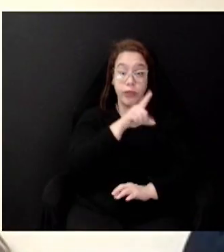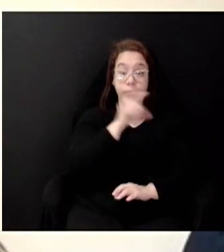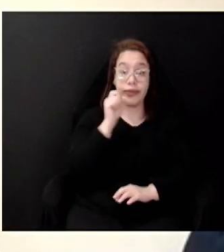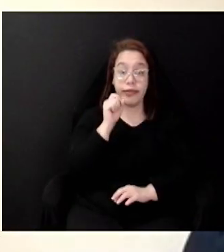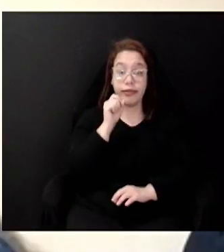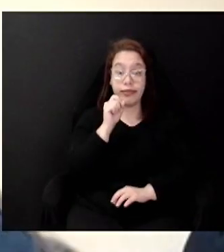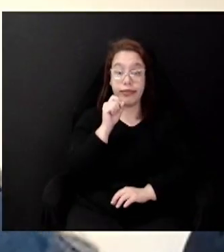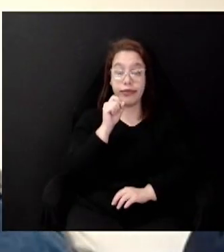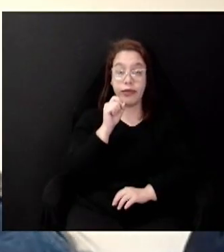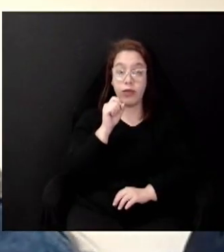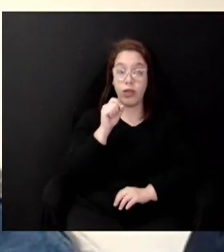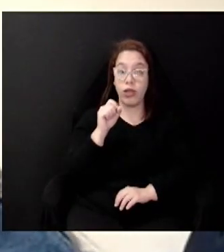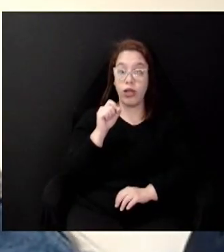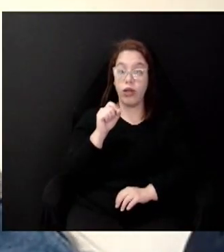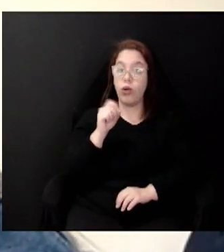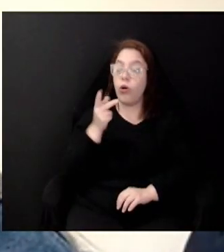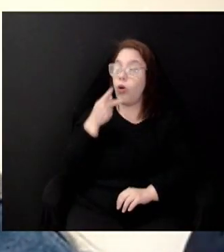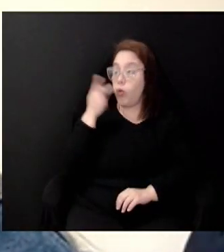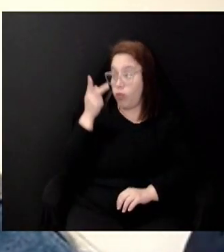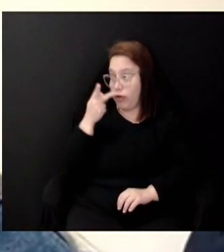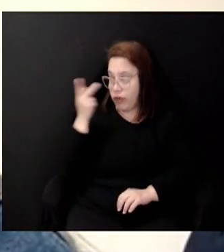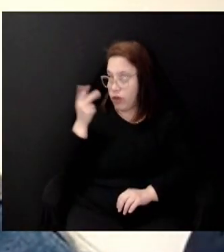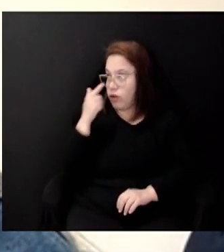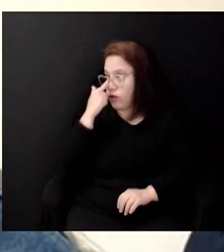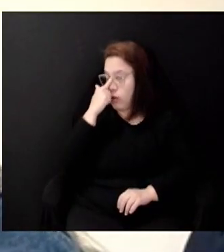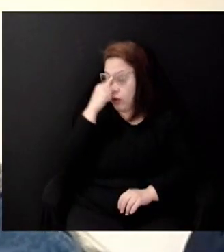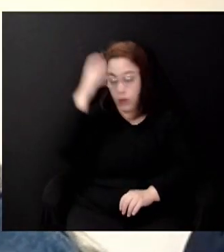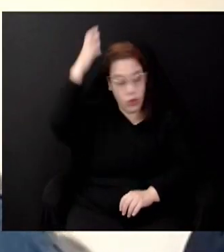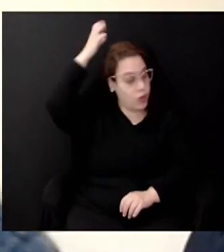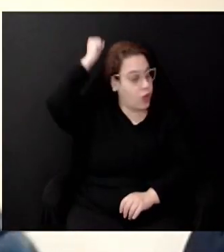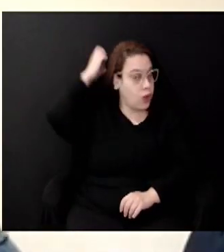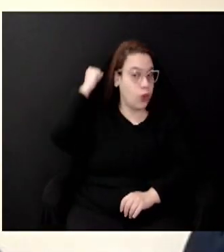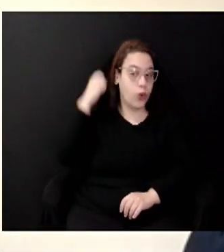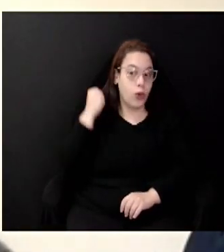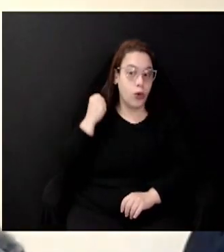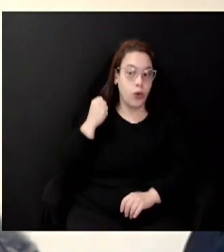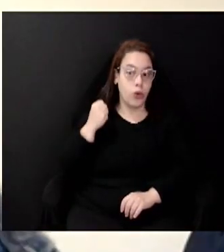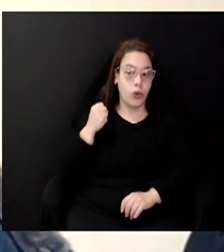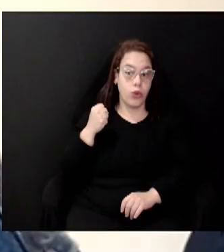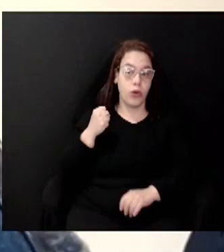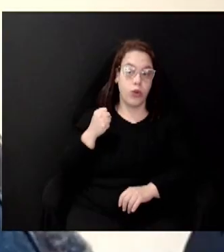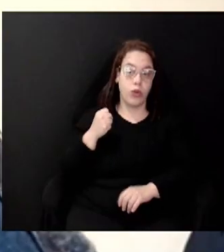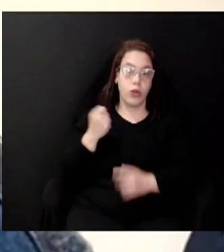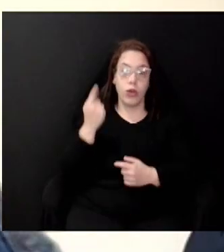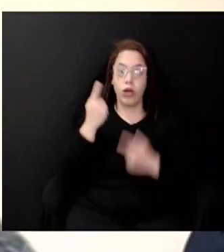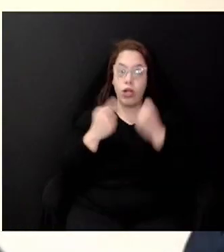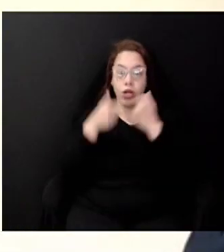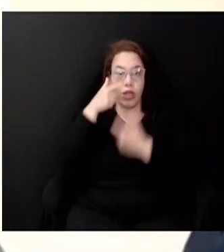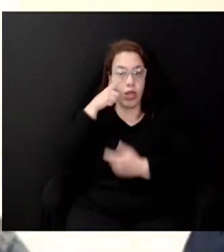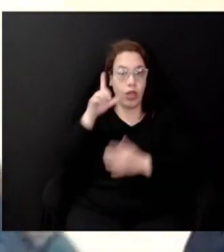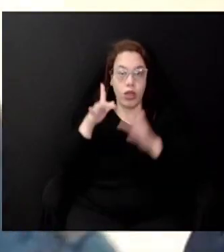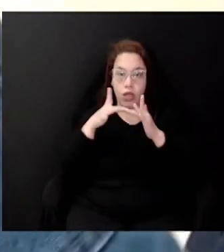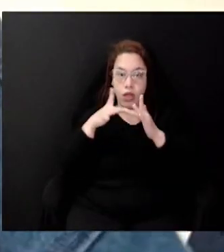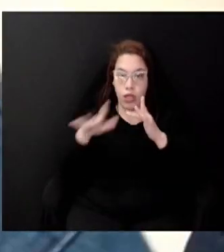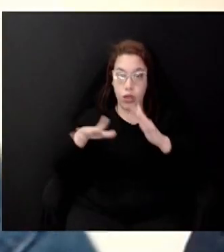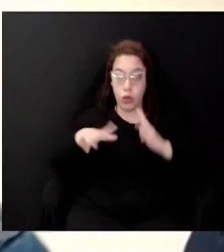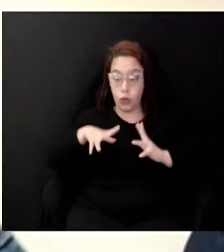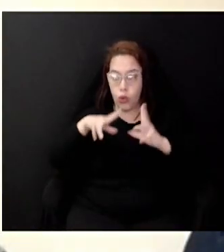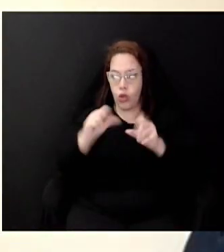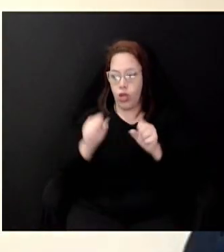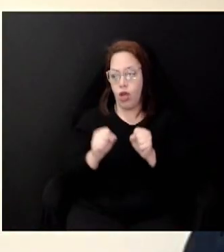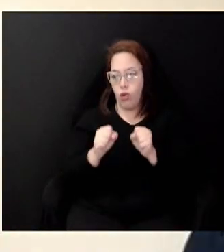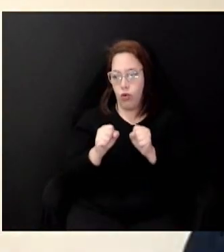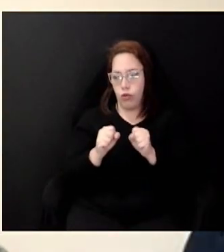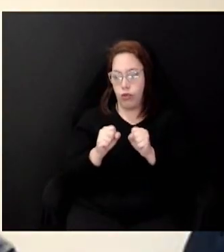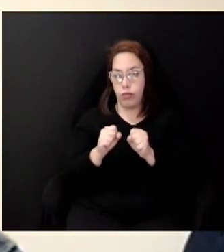Bem pontuado o que você falou, Ruby, é que a gente talvez não consiga desconectar de vez, né? Porque